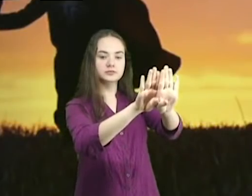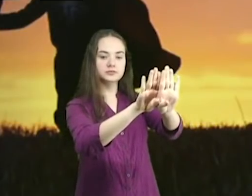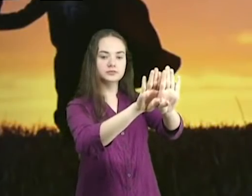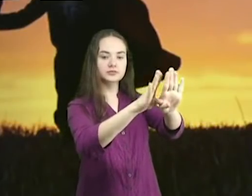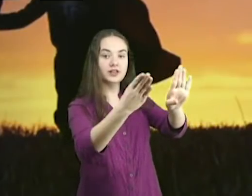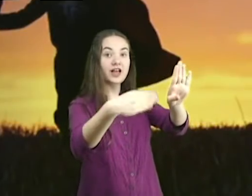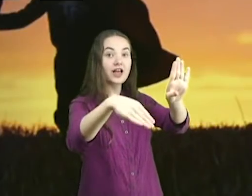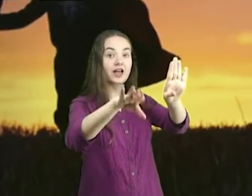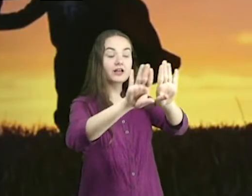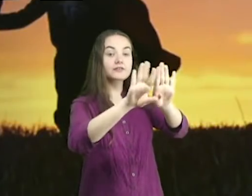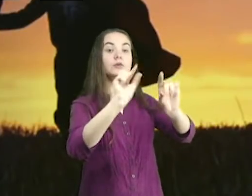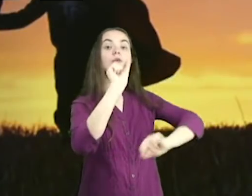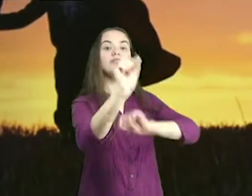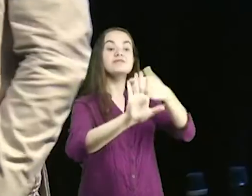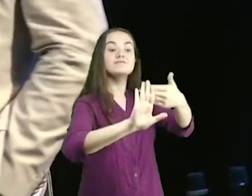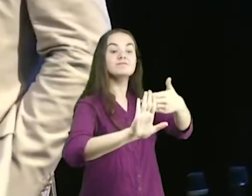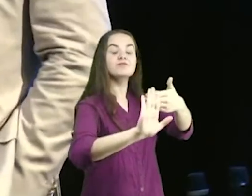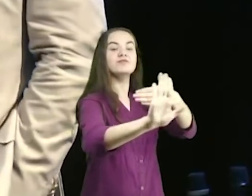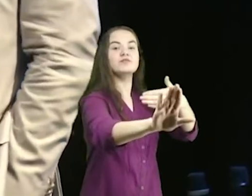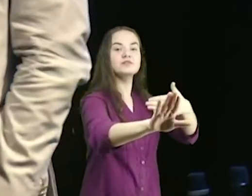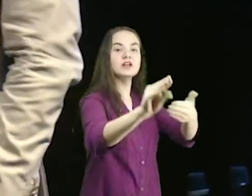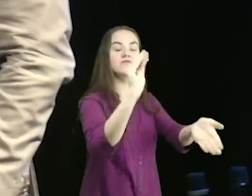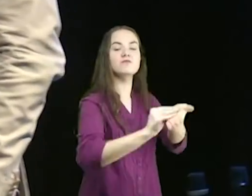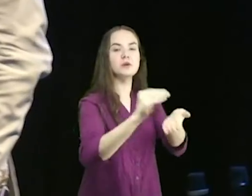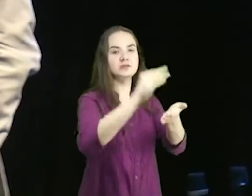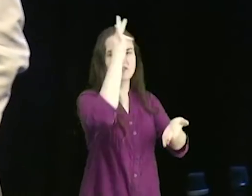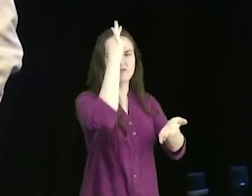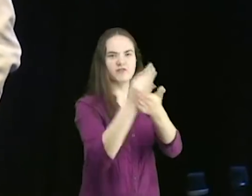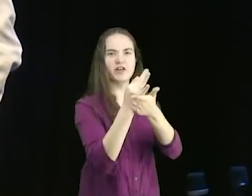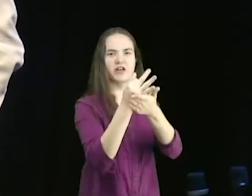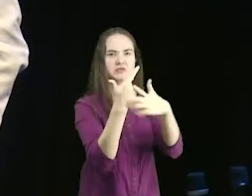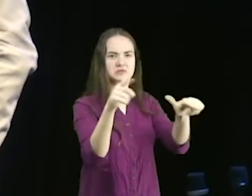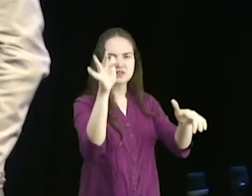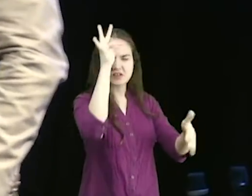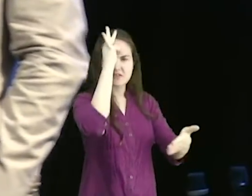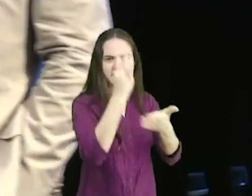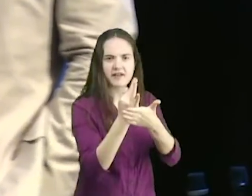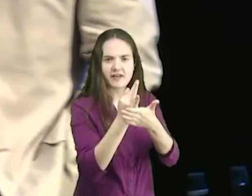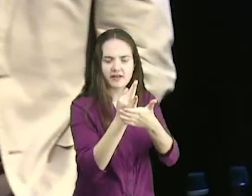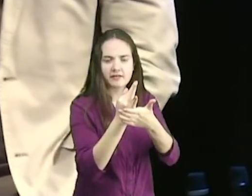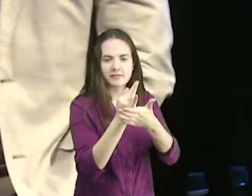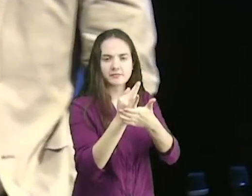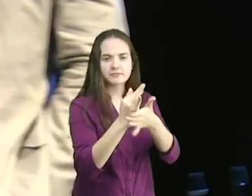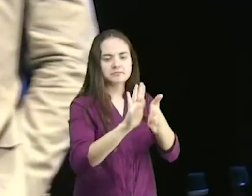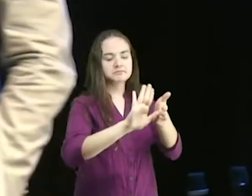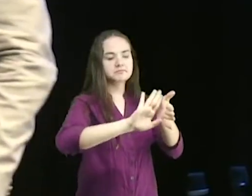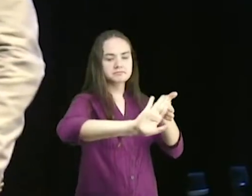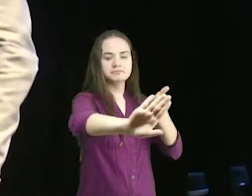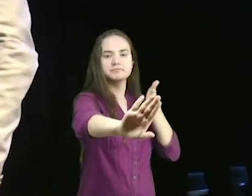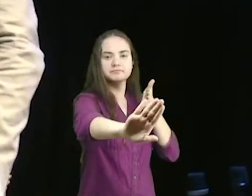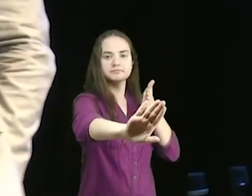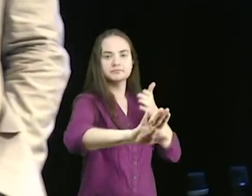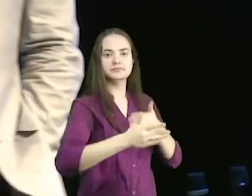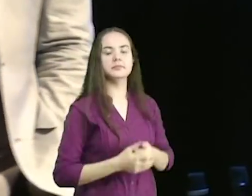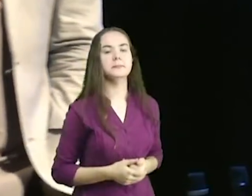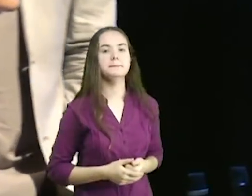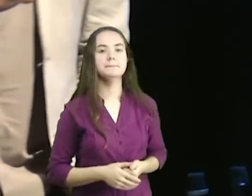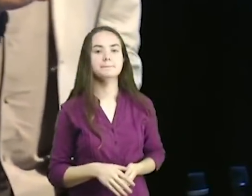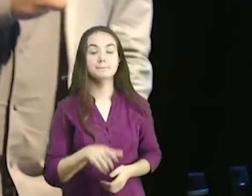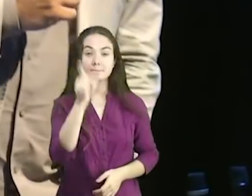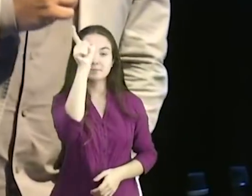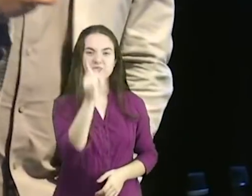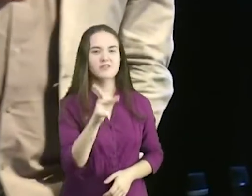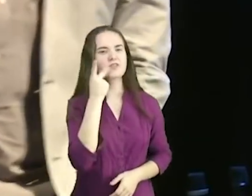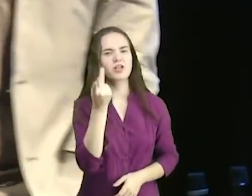a incredulidade. Existe sim um espírito de incredulidade. É gente que diz: